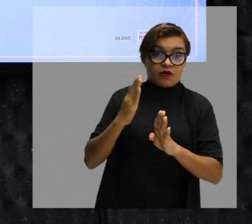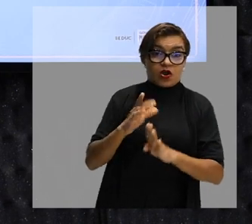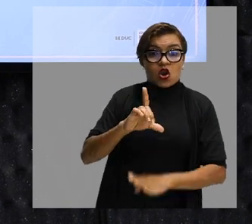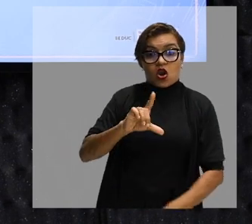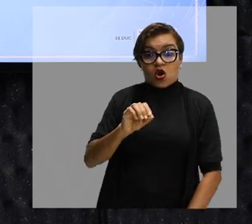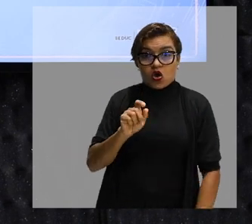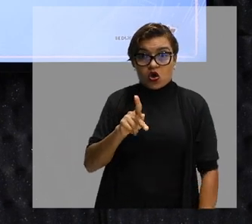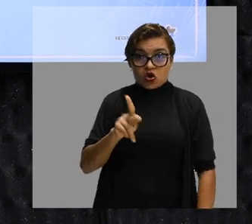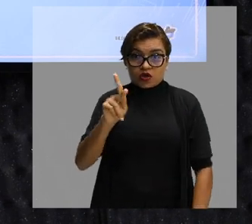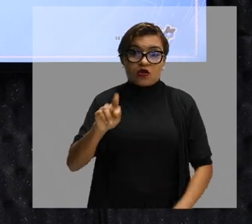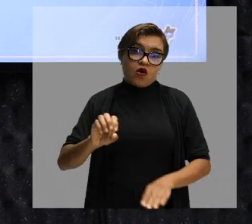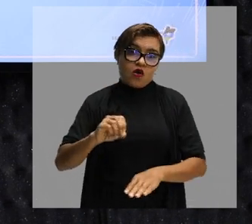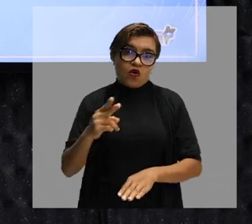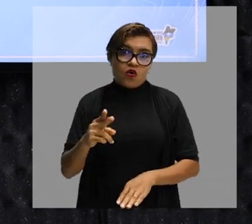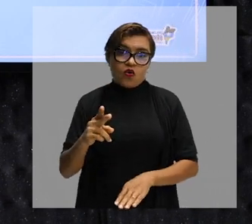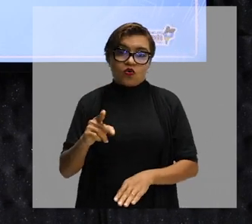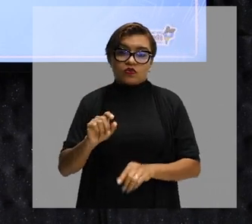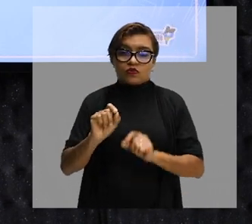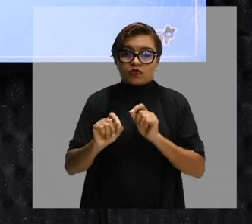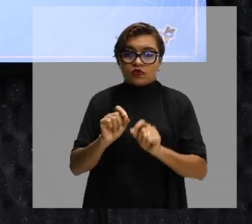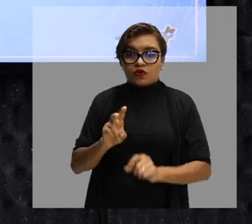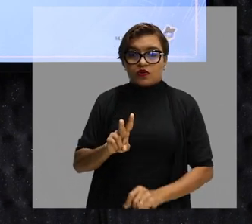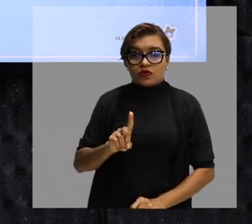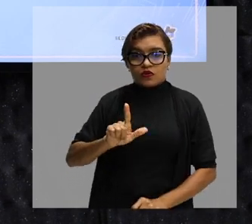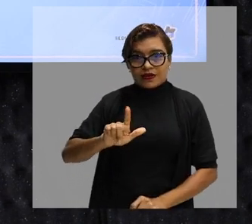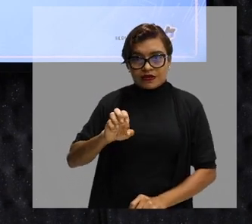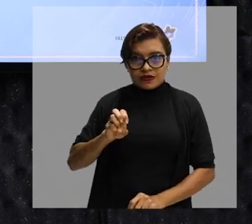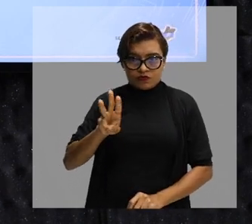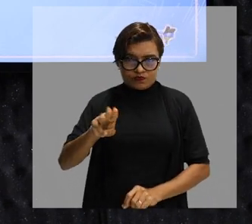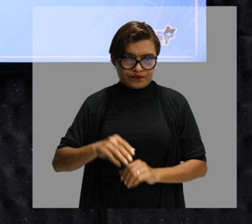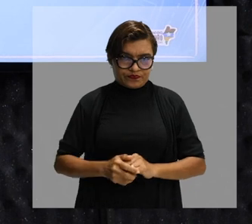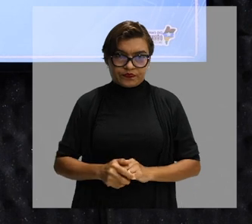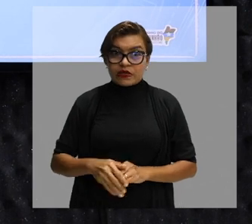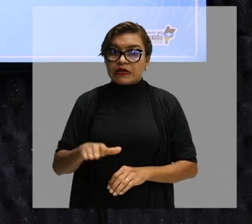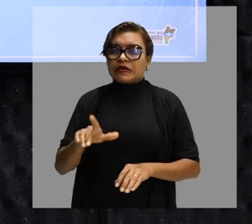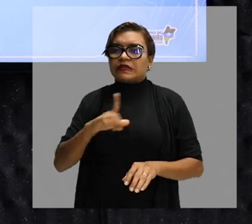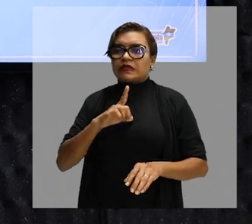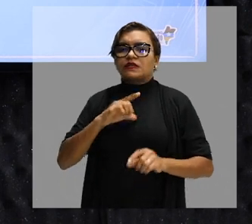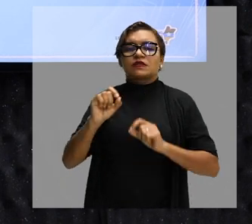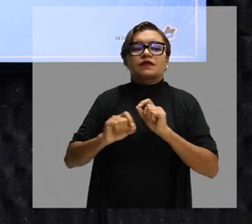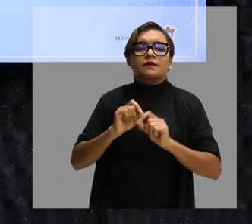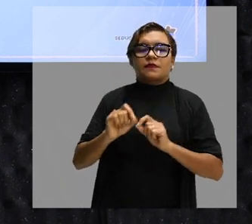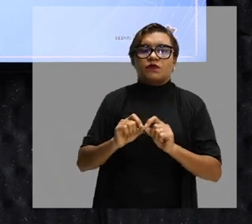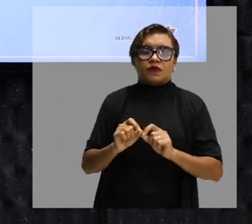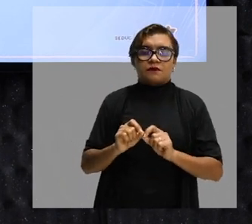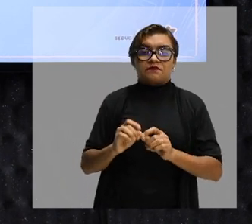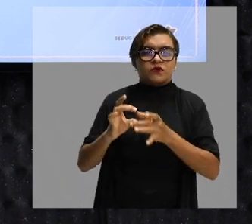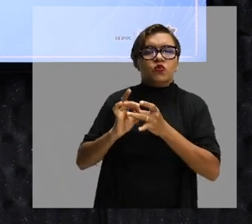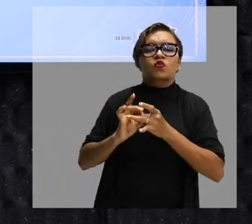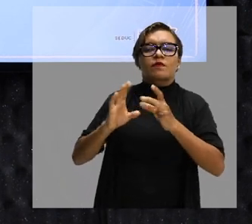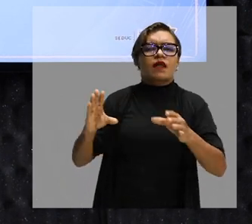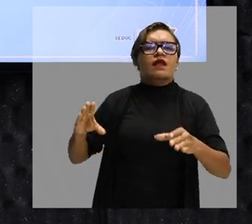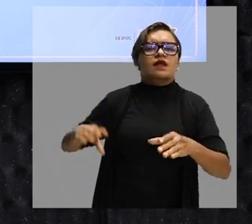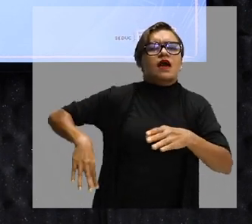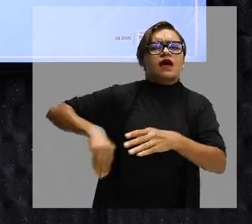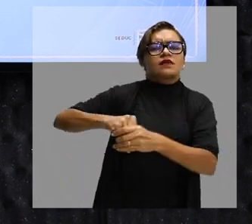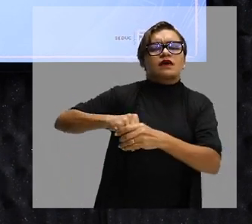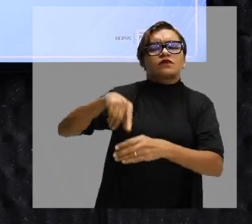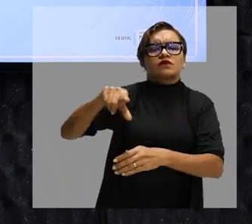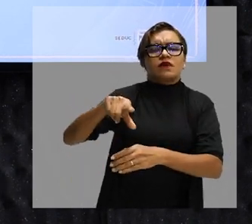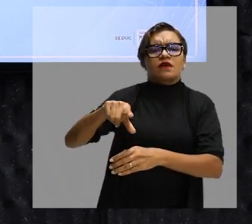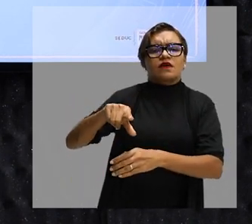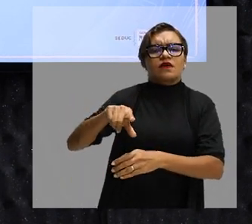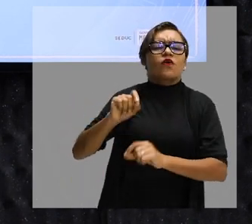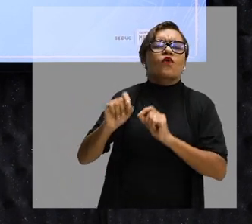ou Rousseau. Dentro da resposta eles vão aparecer. Mas nós temos também no liberalismo uma outra figura muito